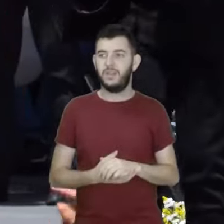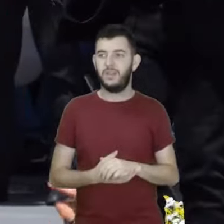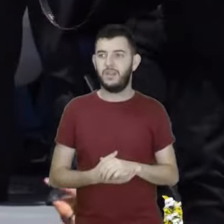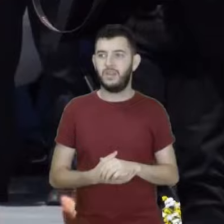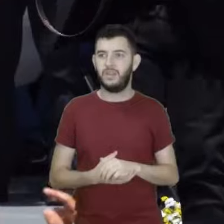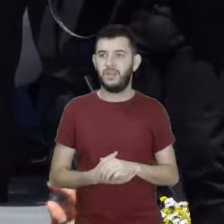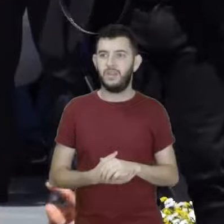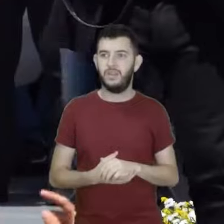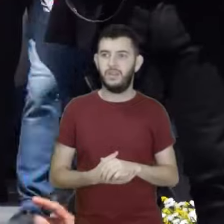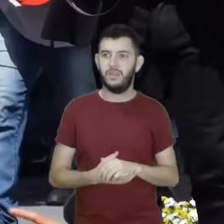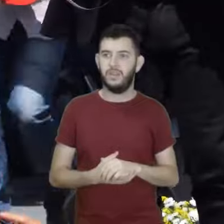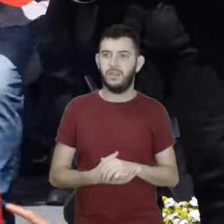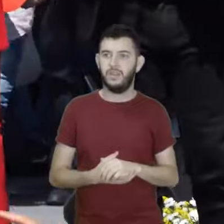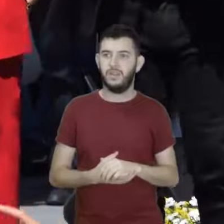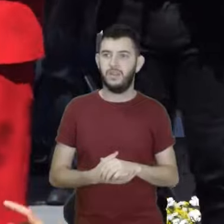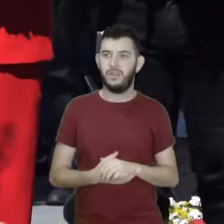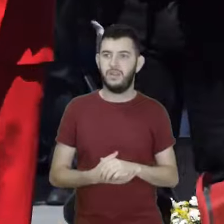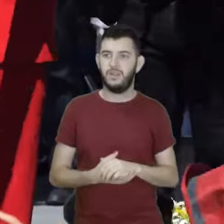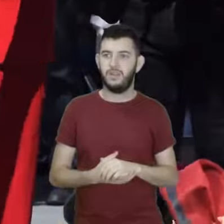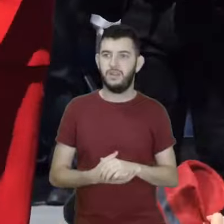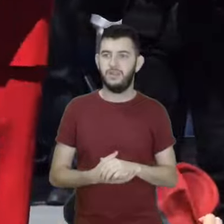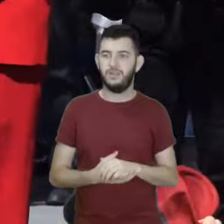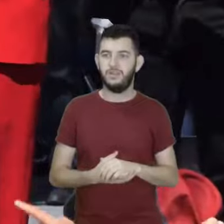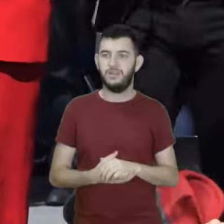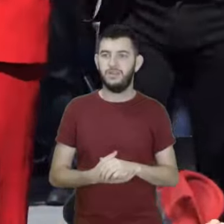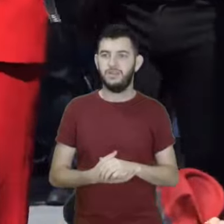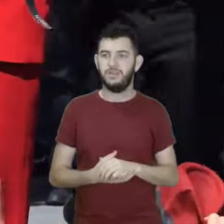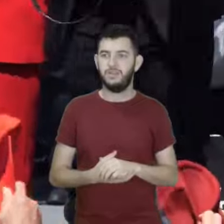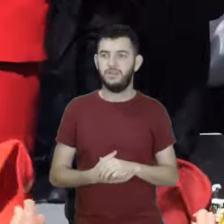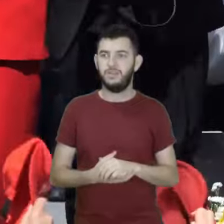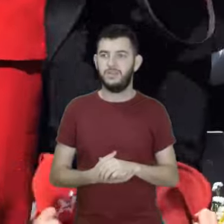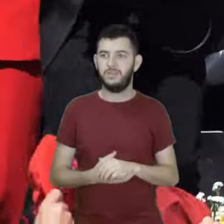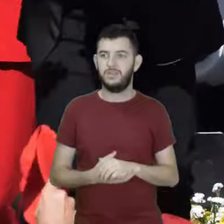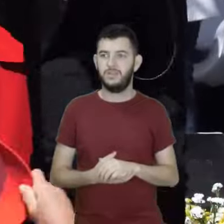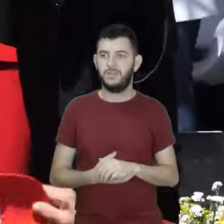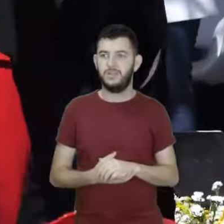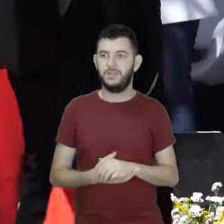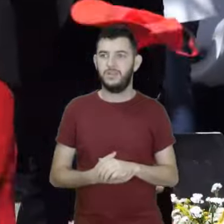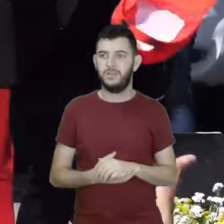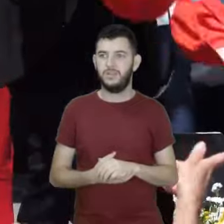Ele não gosta de usar boné. Hoje, se tiver um. PT ali, ó. PT